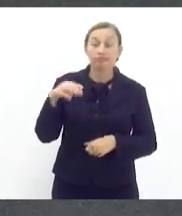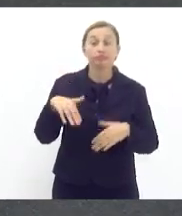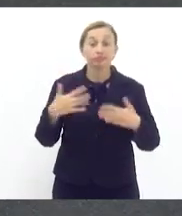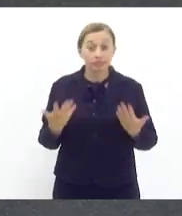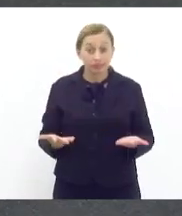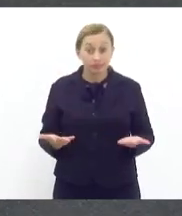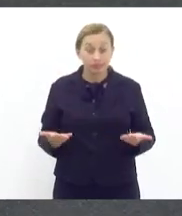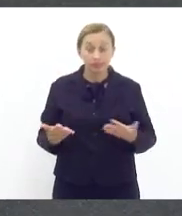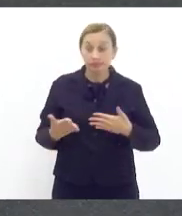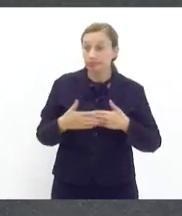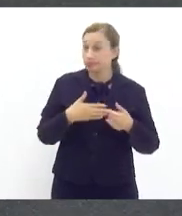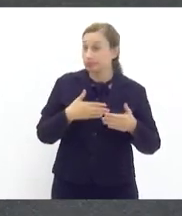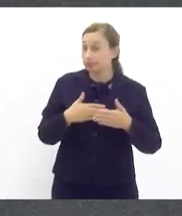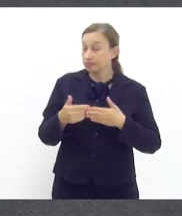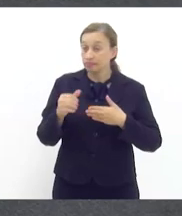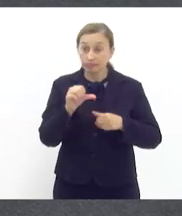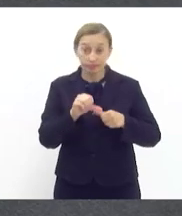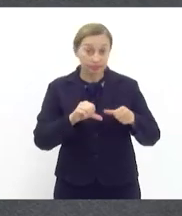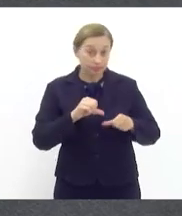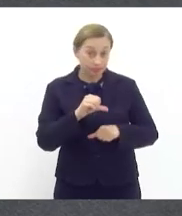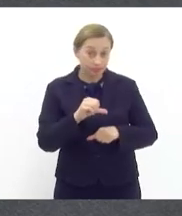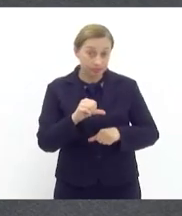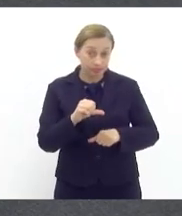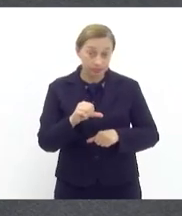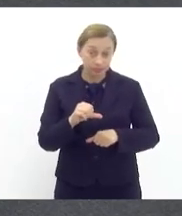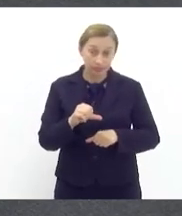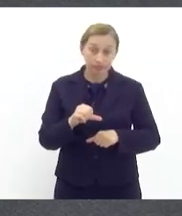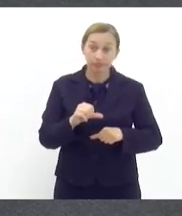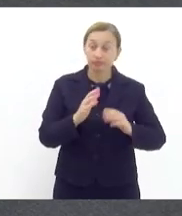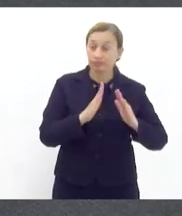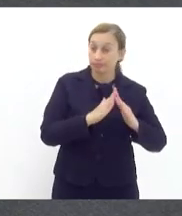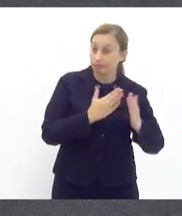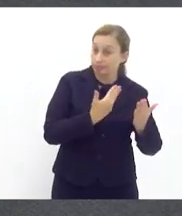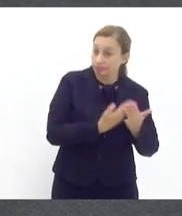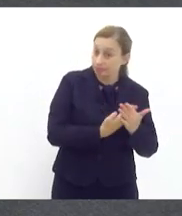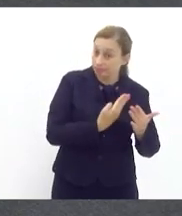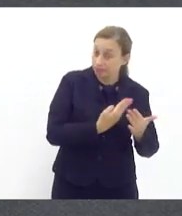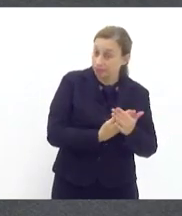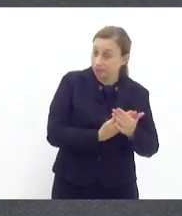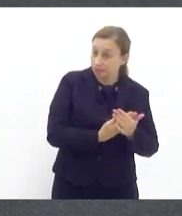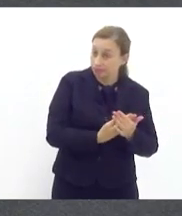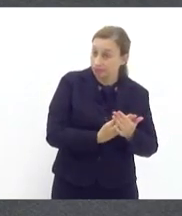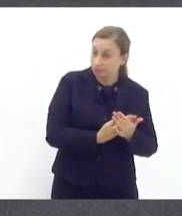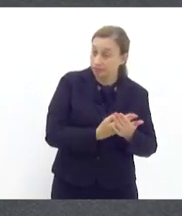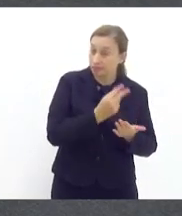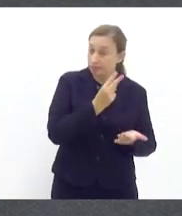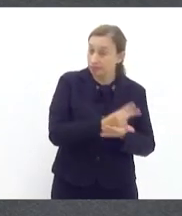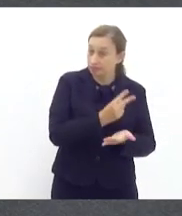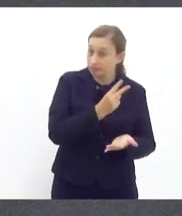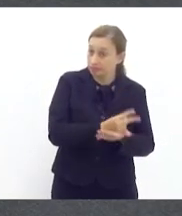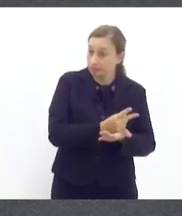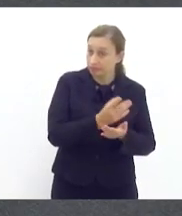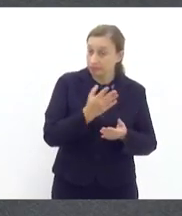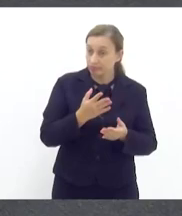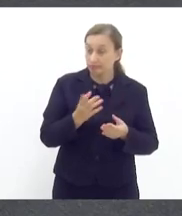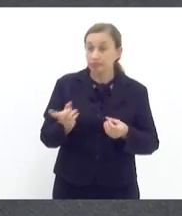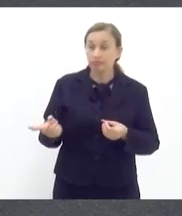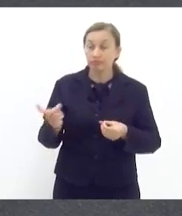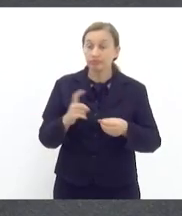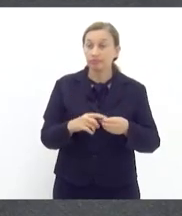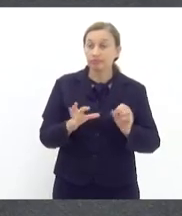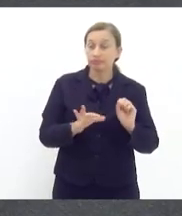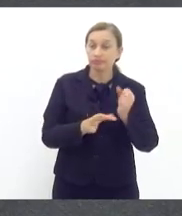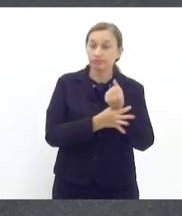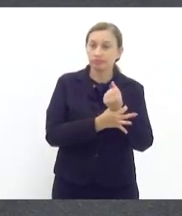modo que qualquer mudança no funcionamento do local de ensino mesmo que voltado para a sua segurança